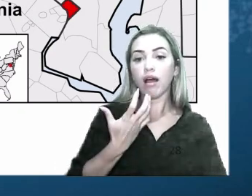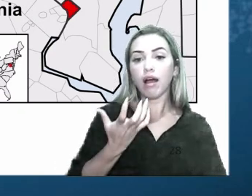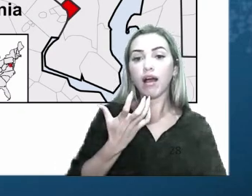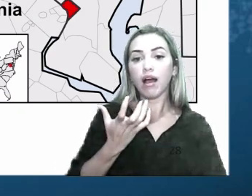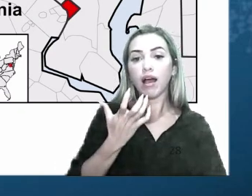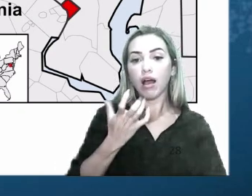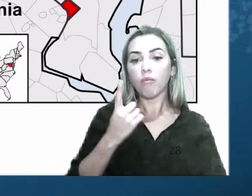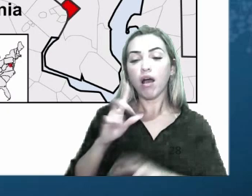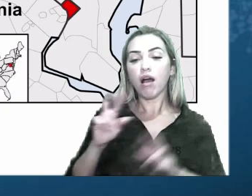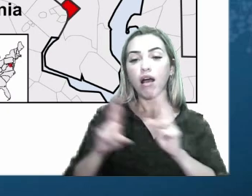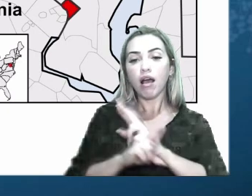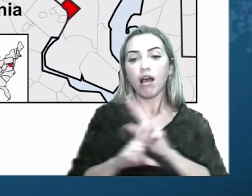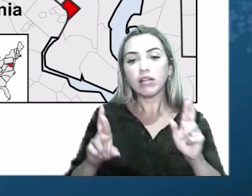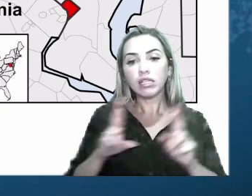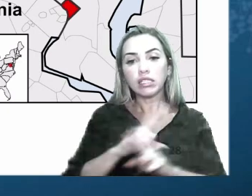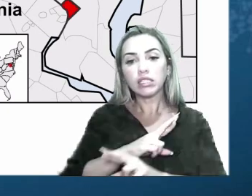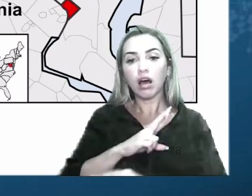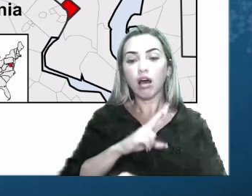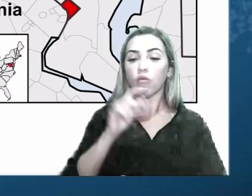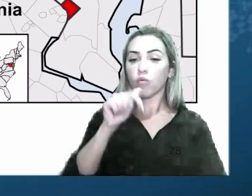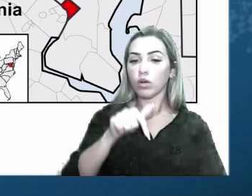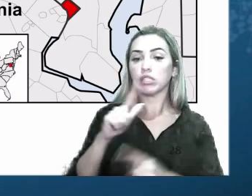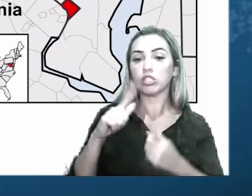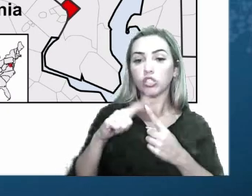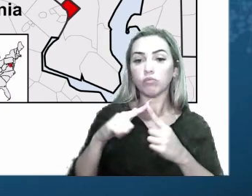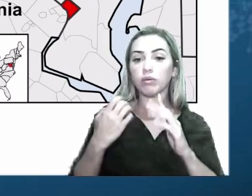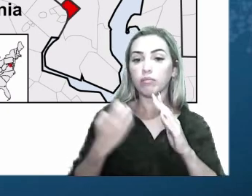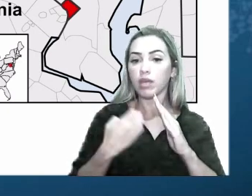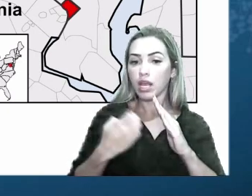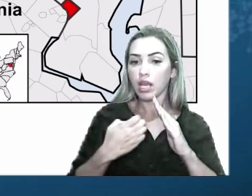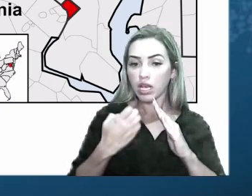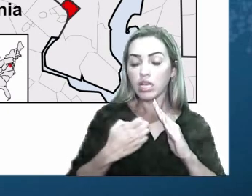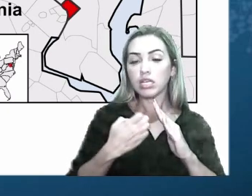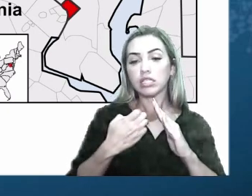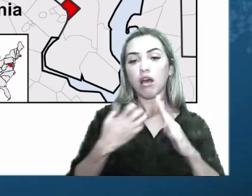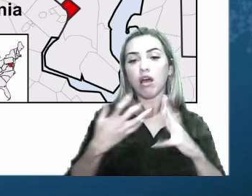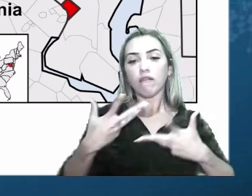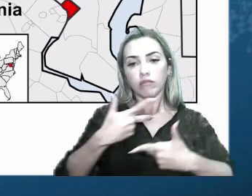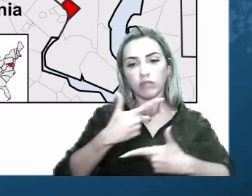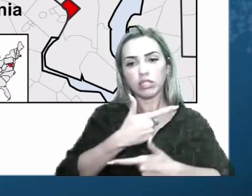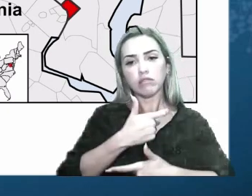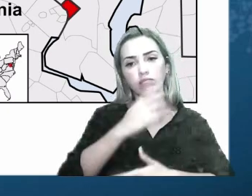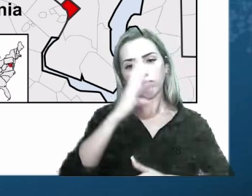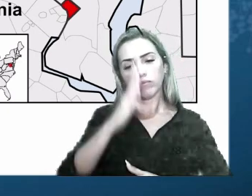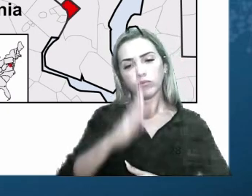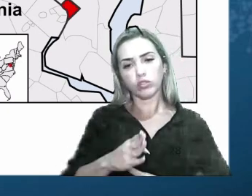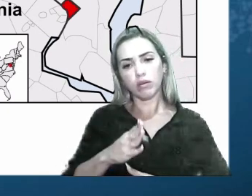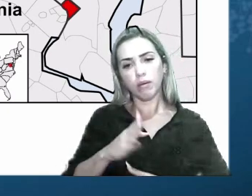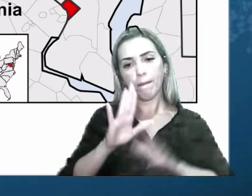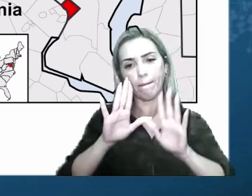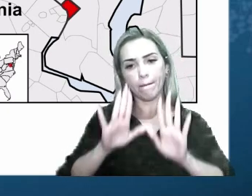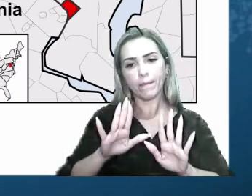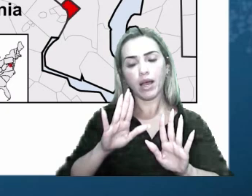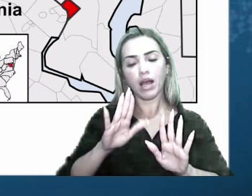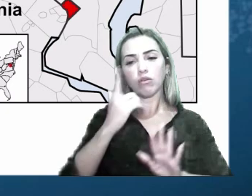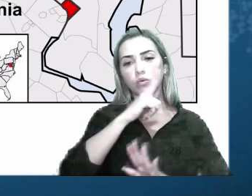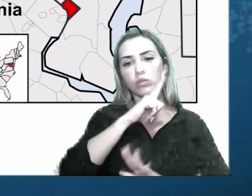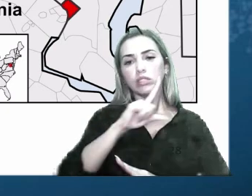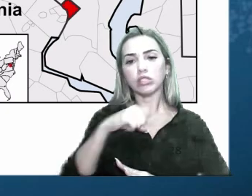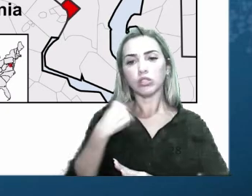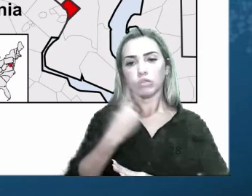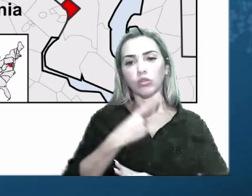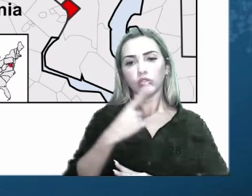uma relação com as empresas com tecnologia eficiente, mas faremos